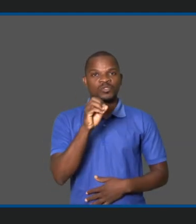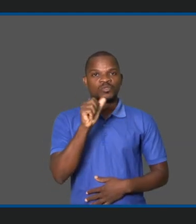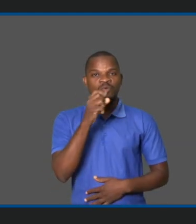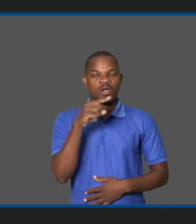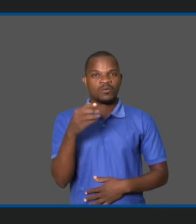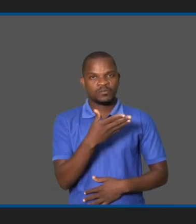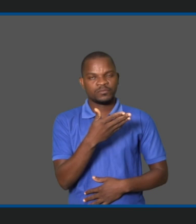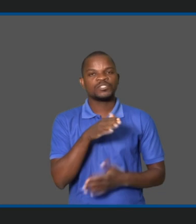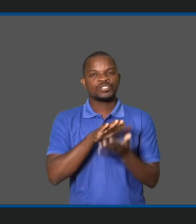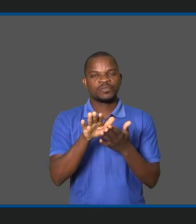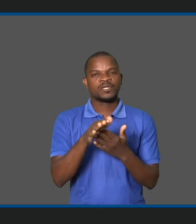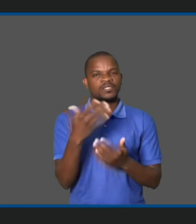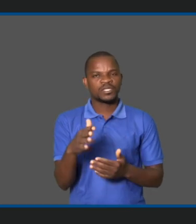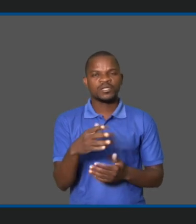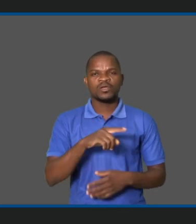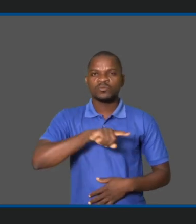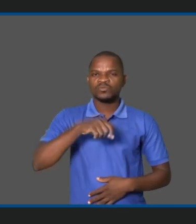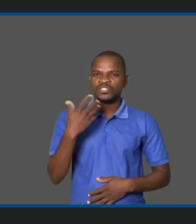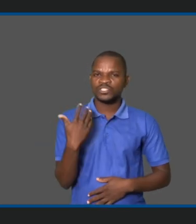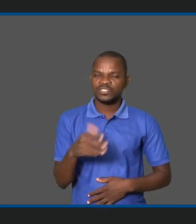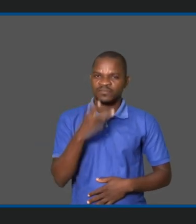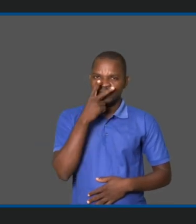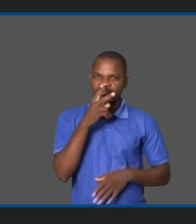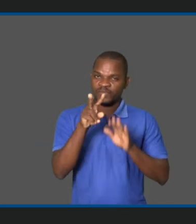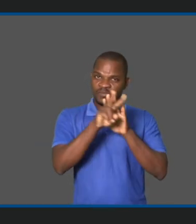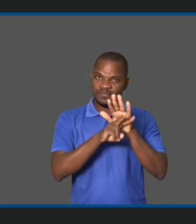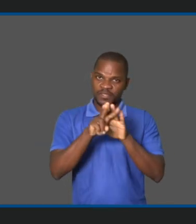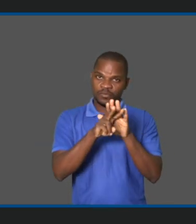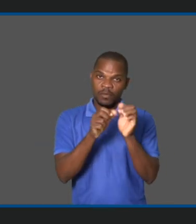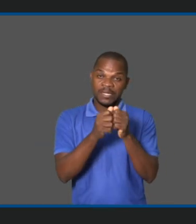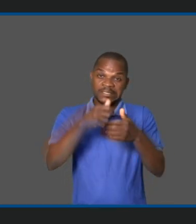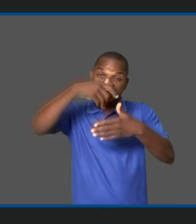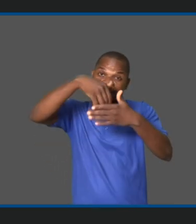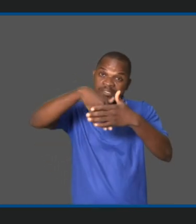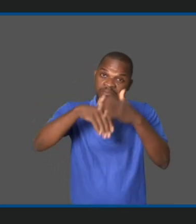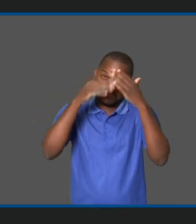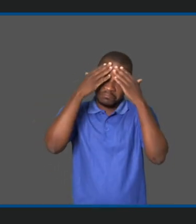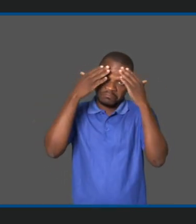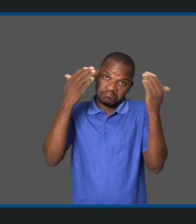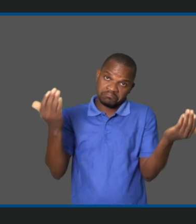começamos. Talvez aquele insulto seja a saturação de agressão daquela polícia.